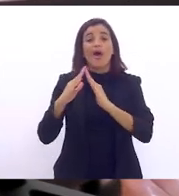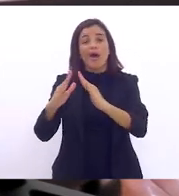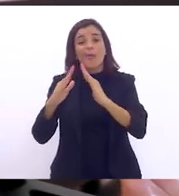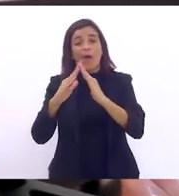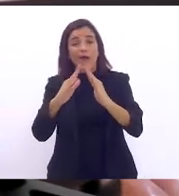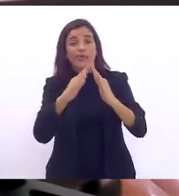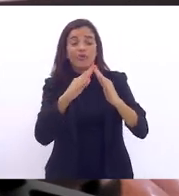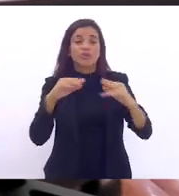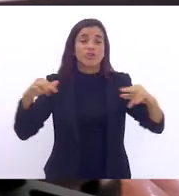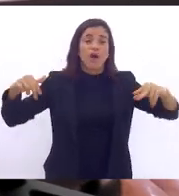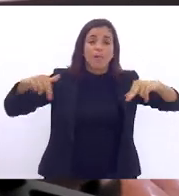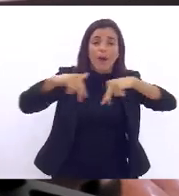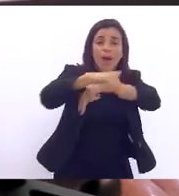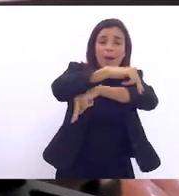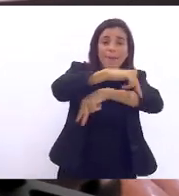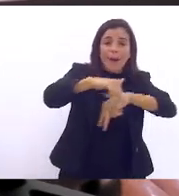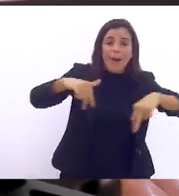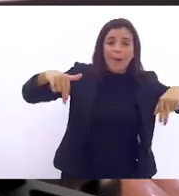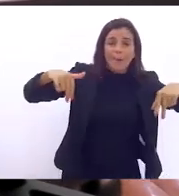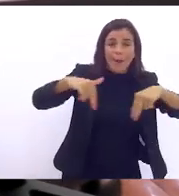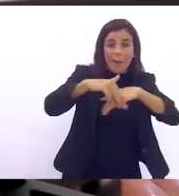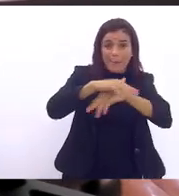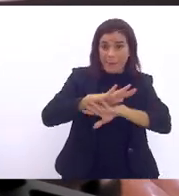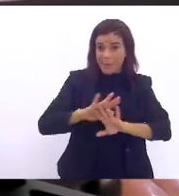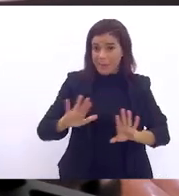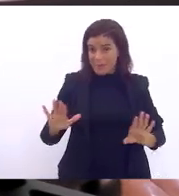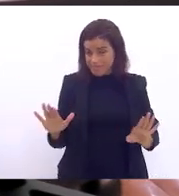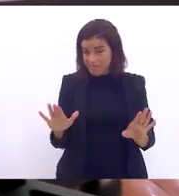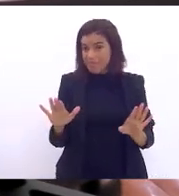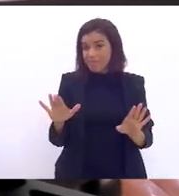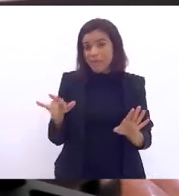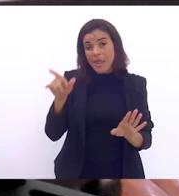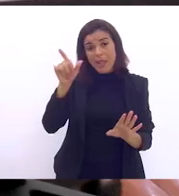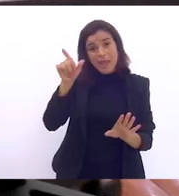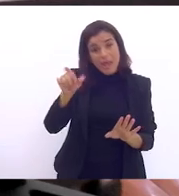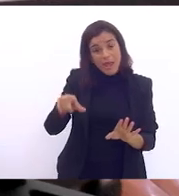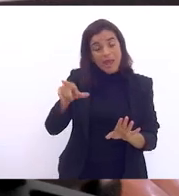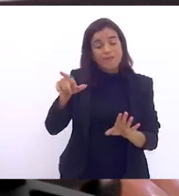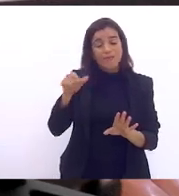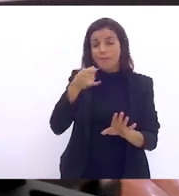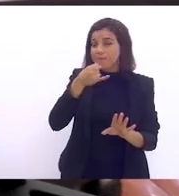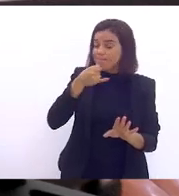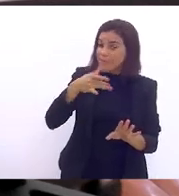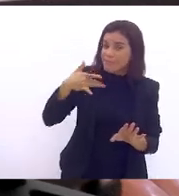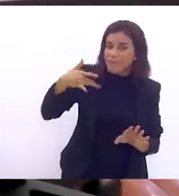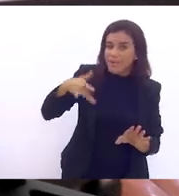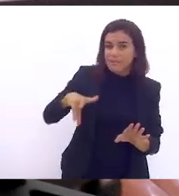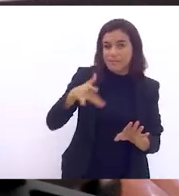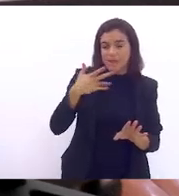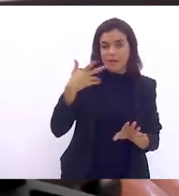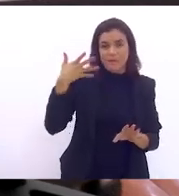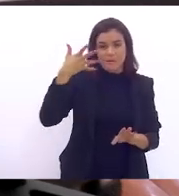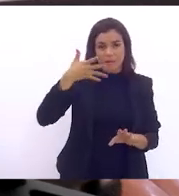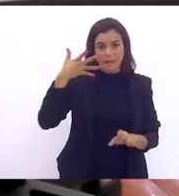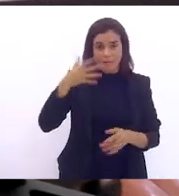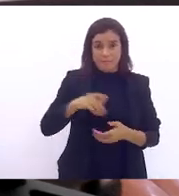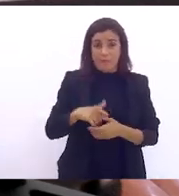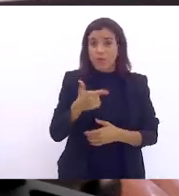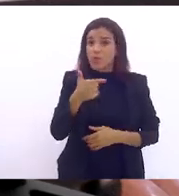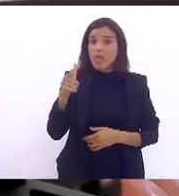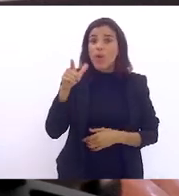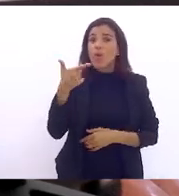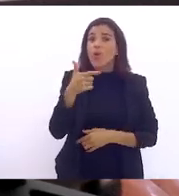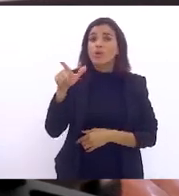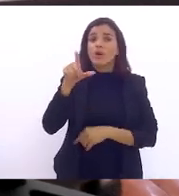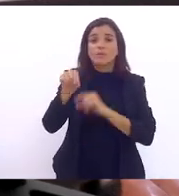acho que foi foi muito infeliz na colocação dele dizendo que os moradores se apropriaram da rodovia como se ele não tem outra opção para trafegar